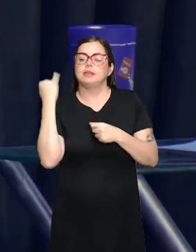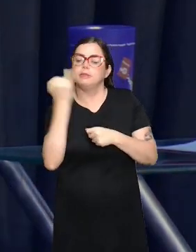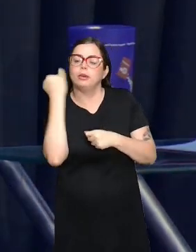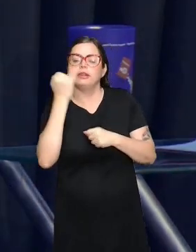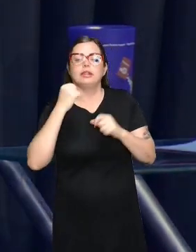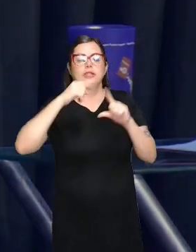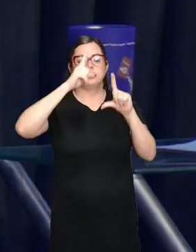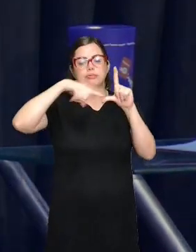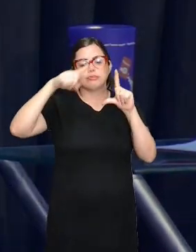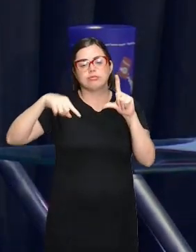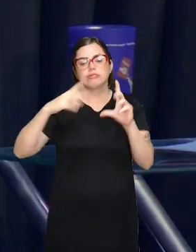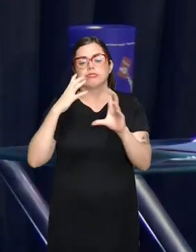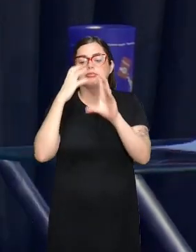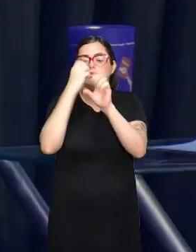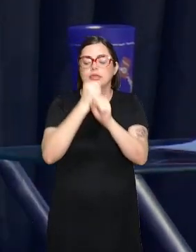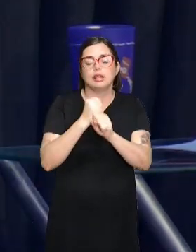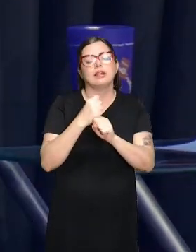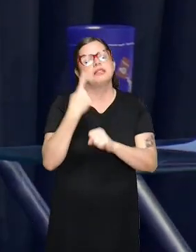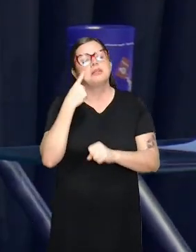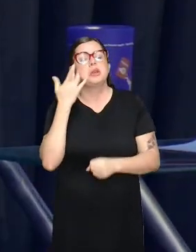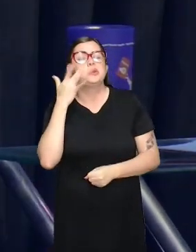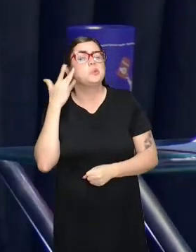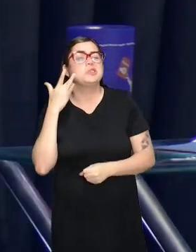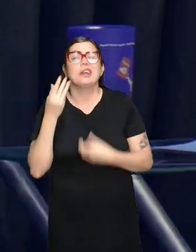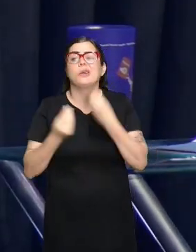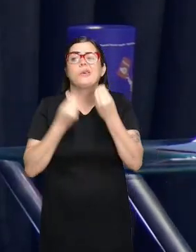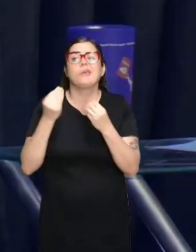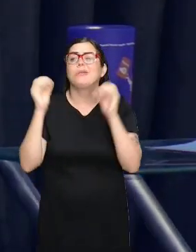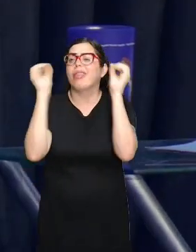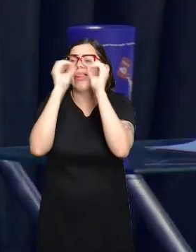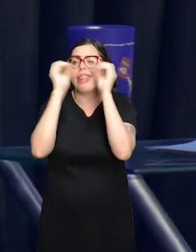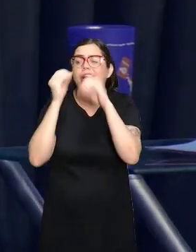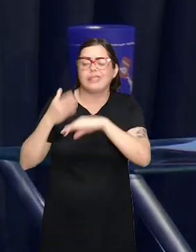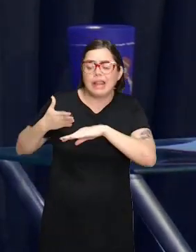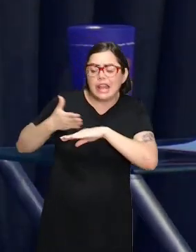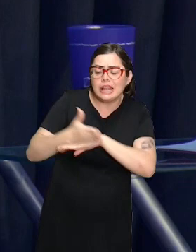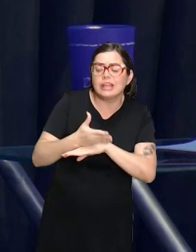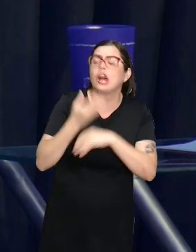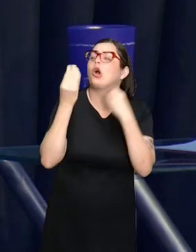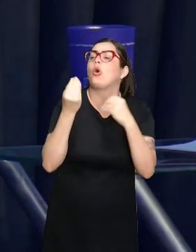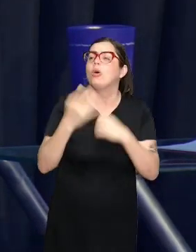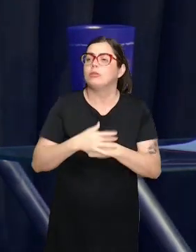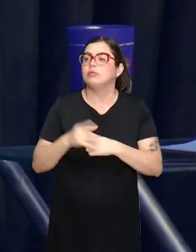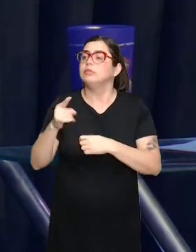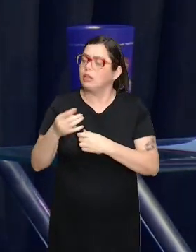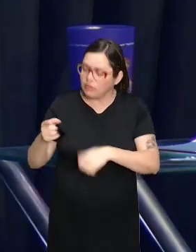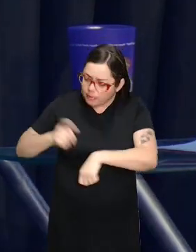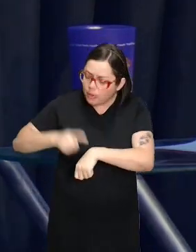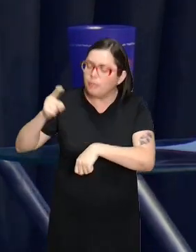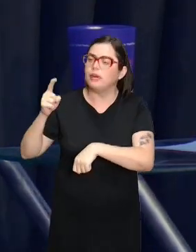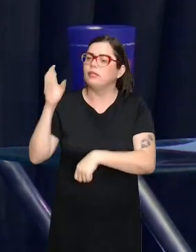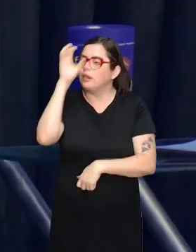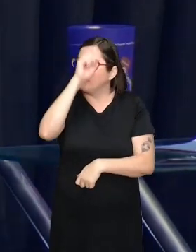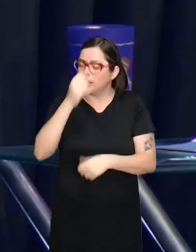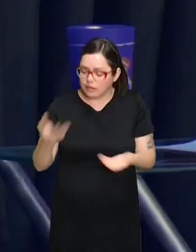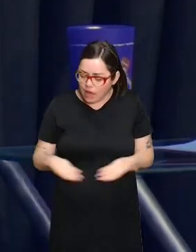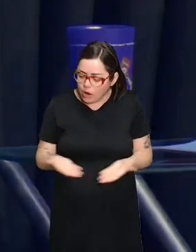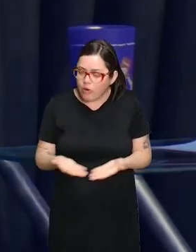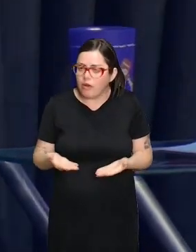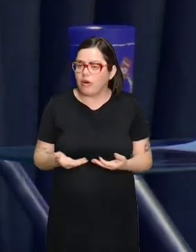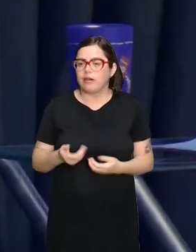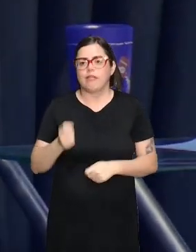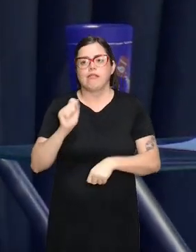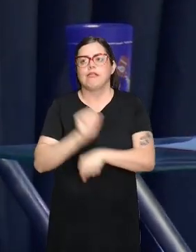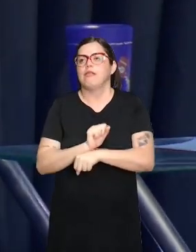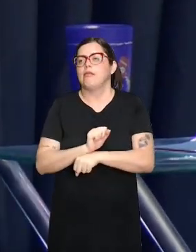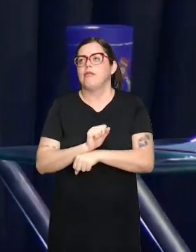sei nada, não sei nem como entrar, não sei como é que faz. É hora de aprender. Então, assim, o momento é agora, né? Não dá para você ficar esperando